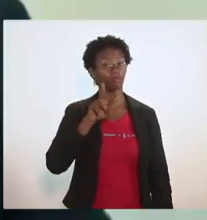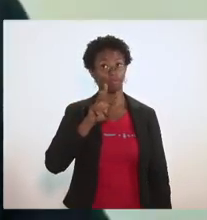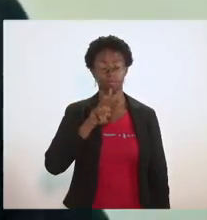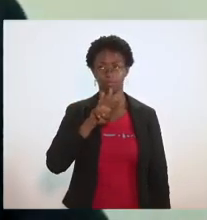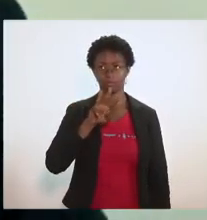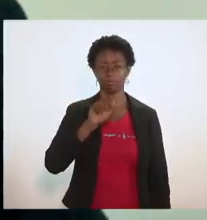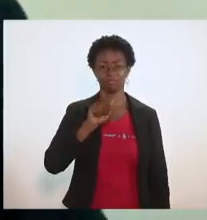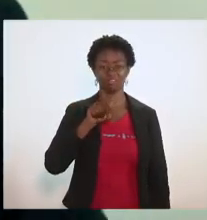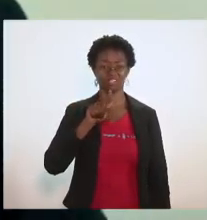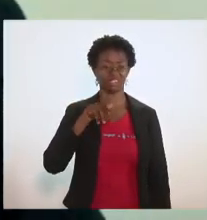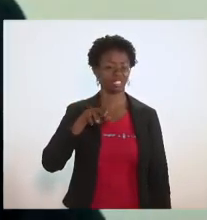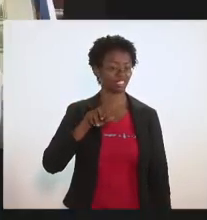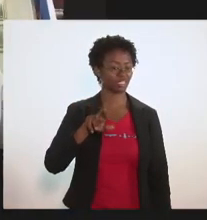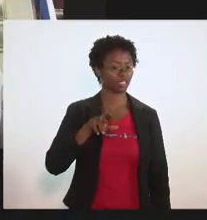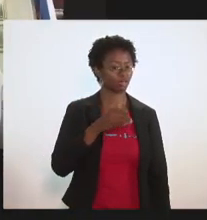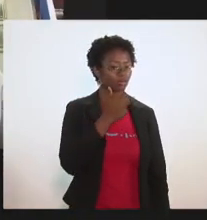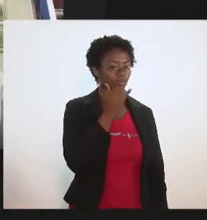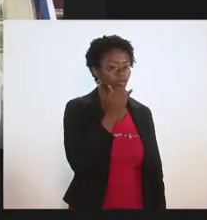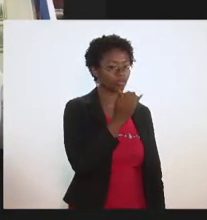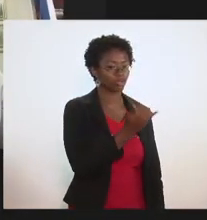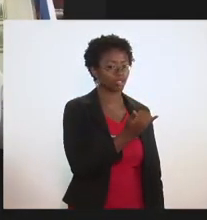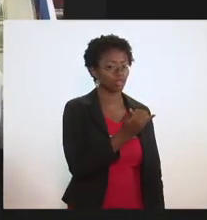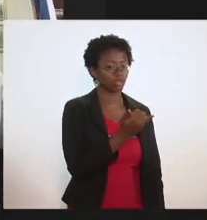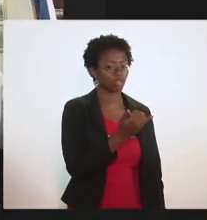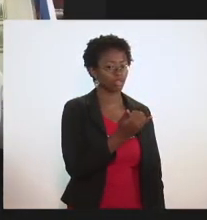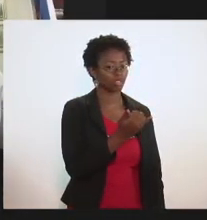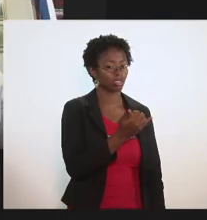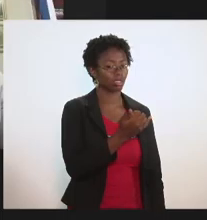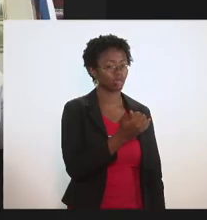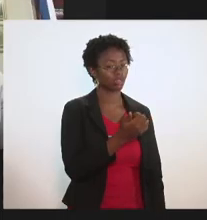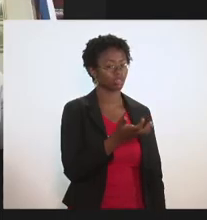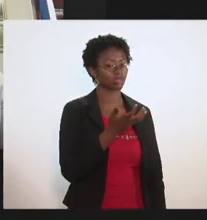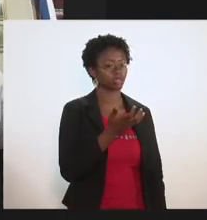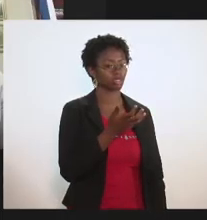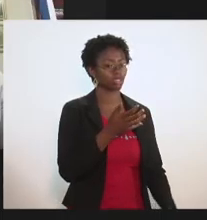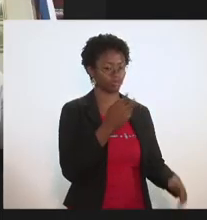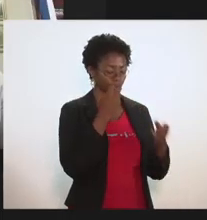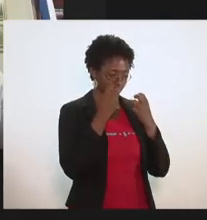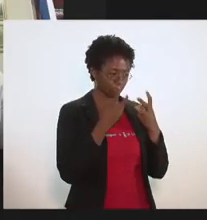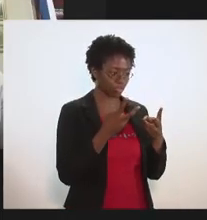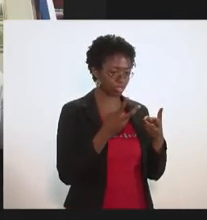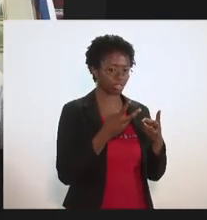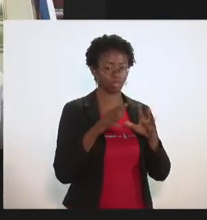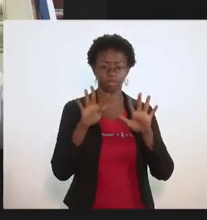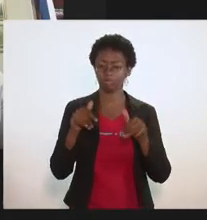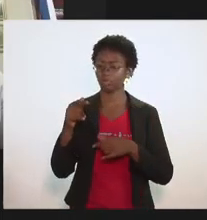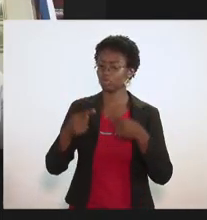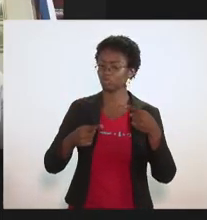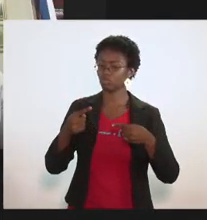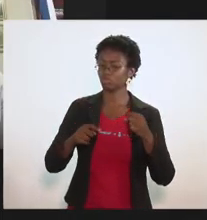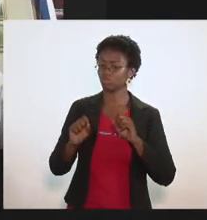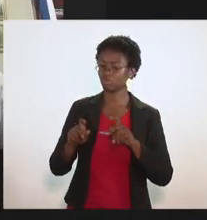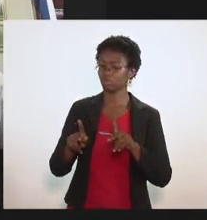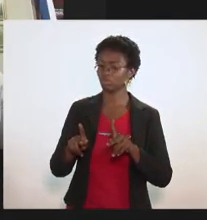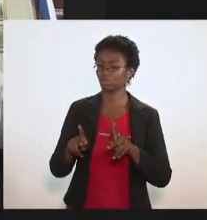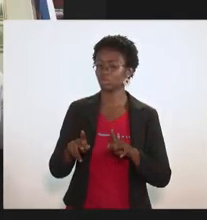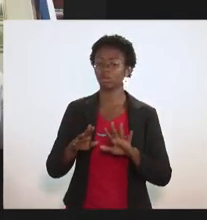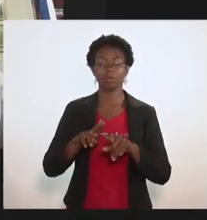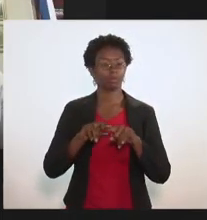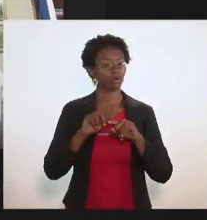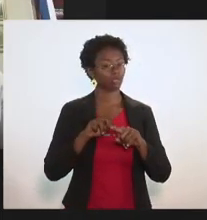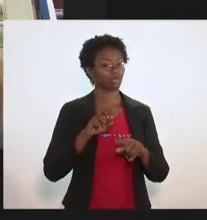Vossa Excelência, no final da discussão, que me conceda a vista desse projeto. Vou explicar por quê. Em primeiro lugar, porque